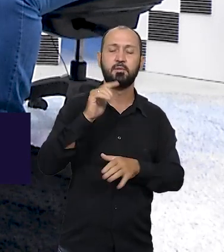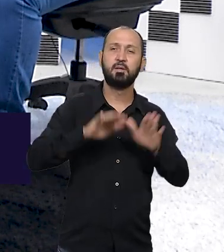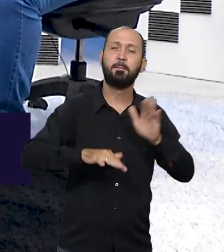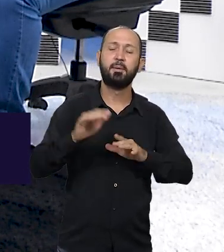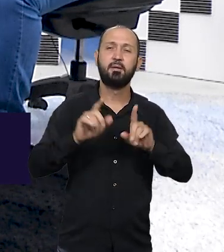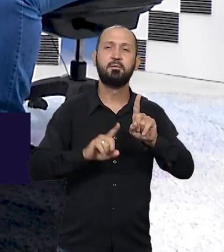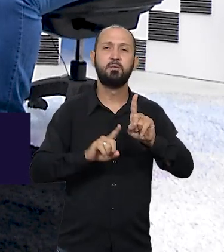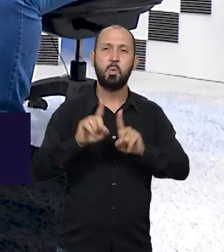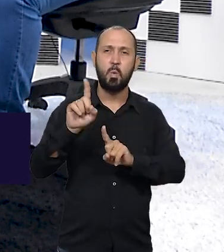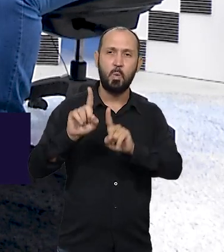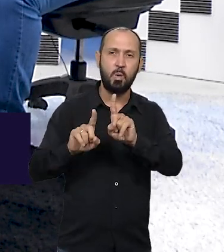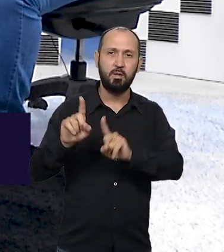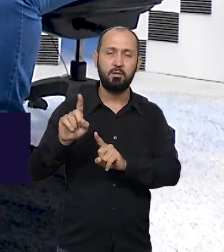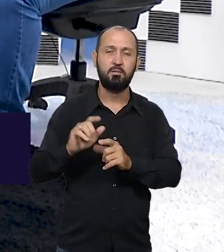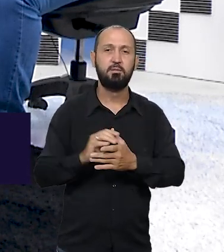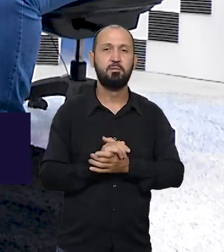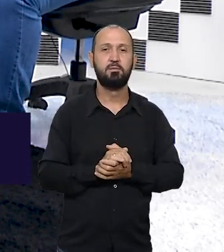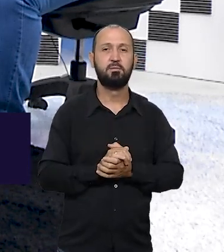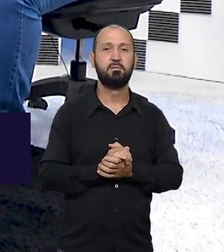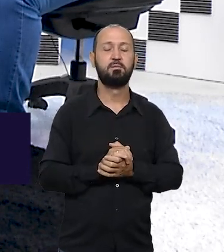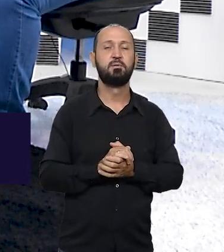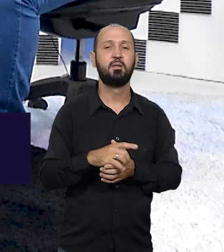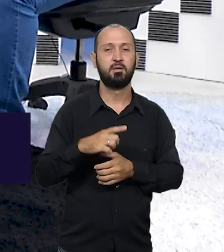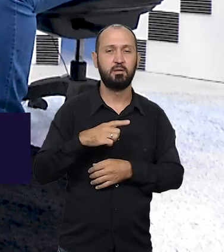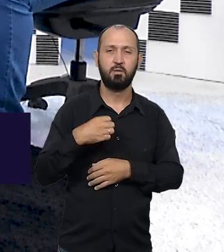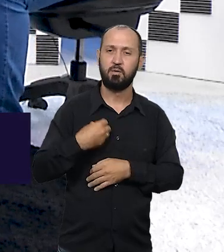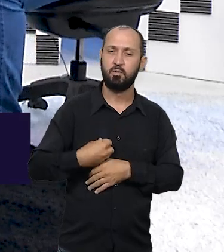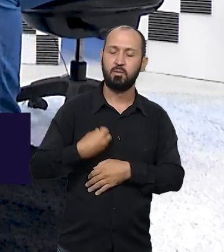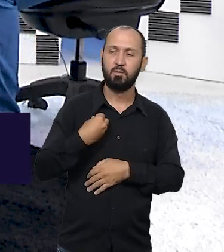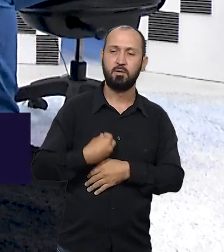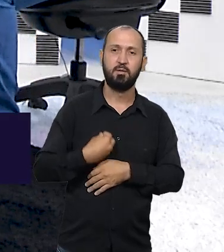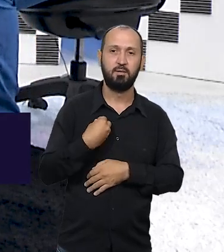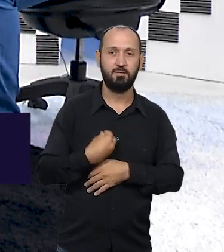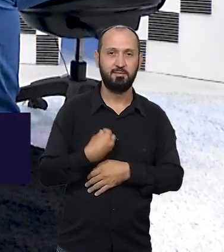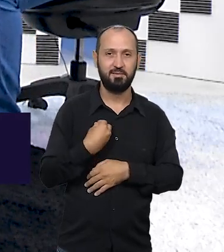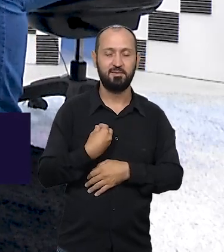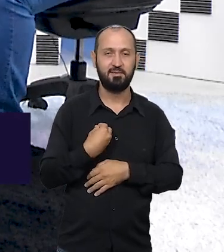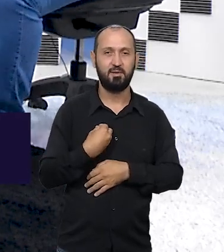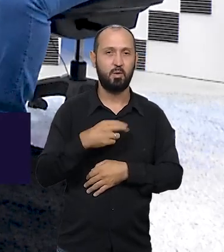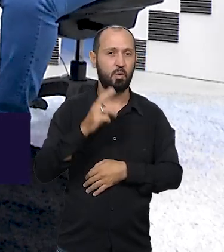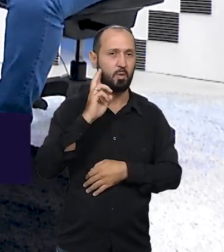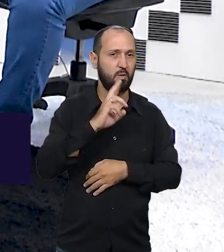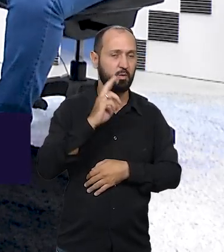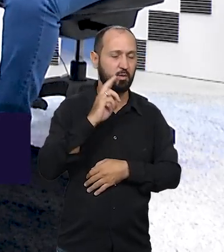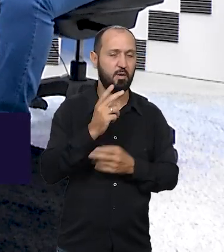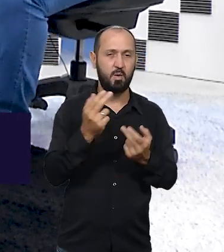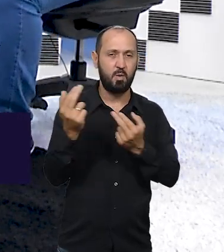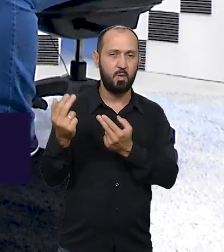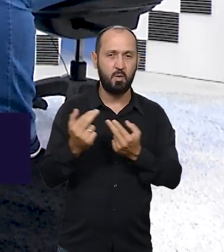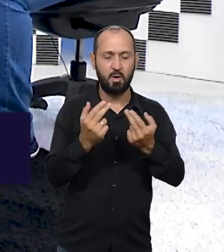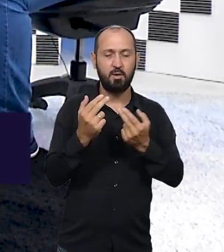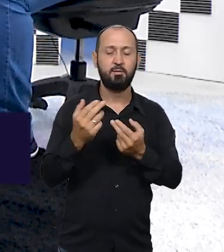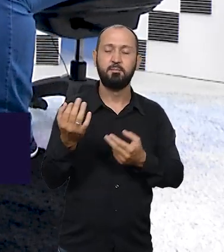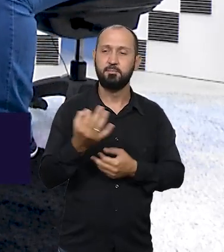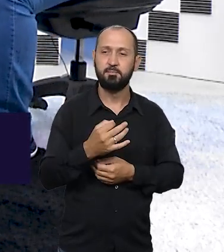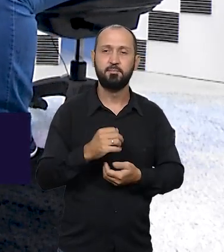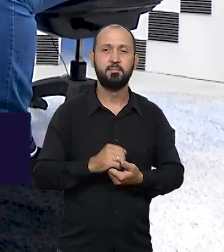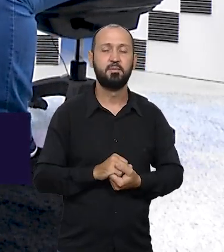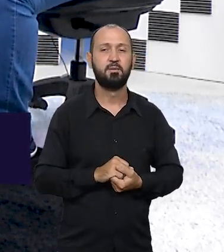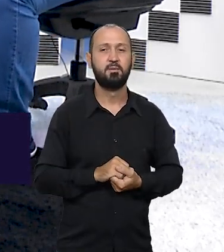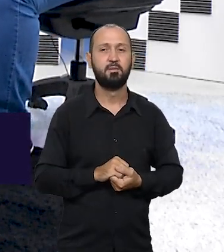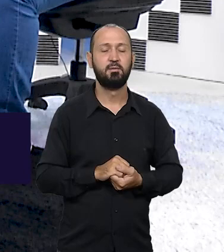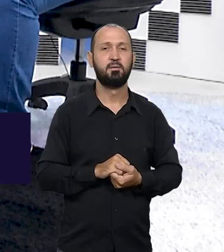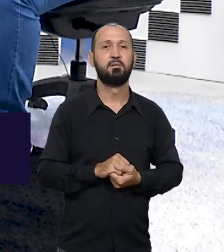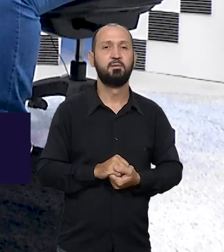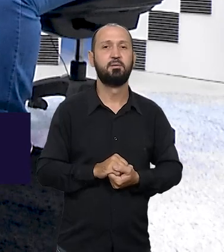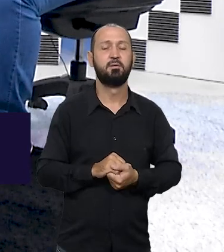ter uma vida normal, como qualquer outra criança? Na verdade, hoje acontece muito